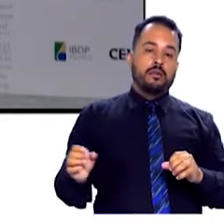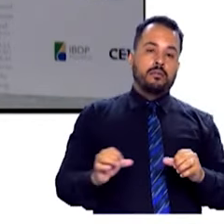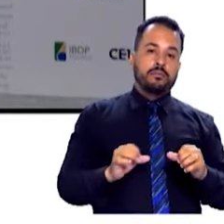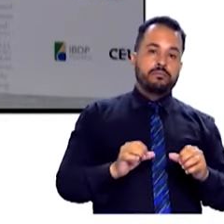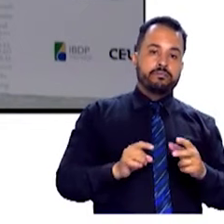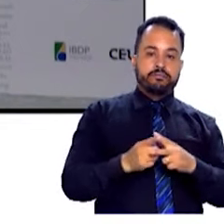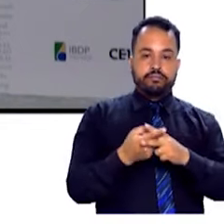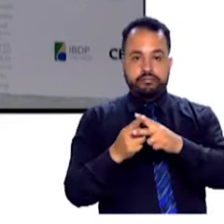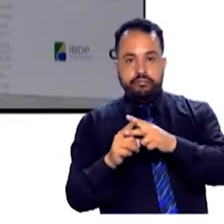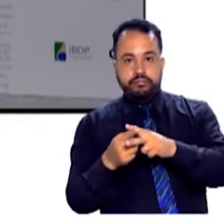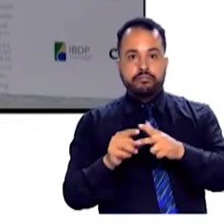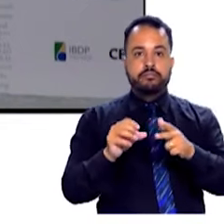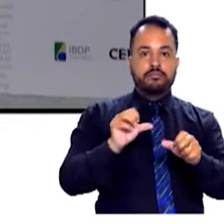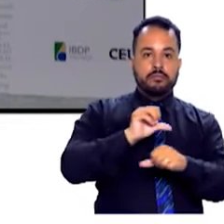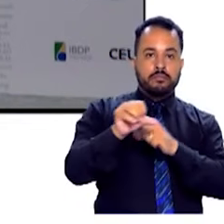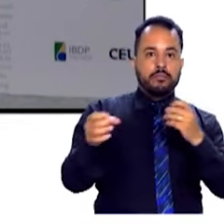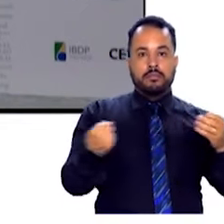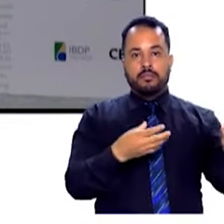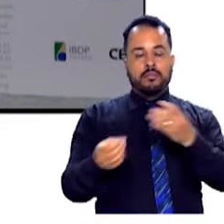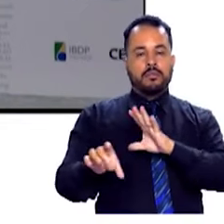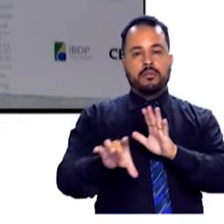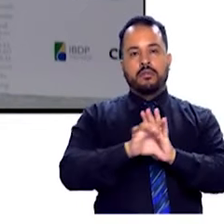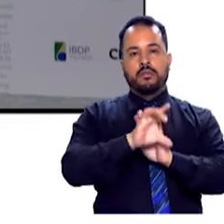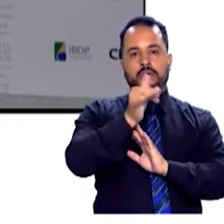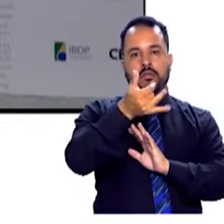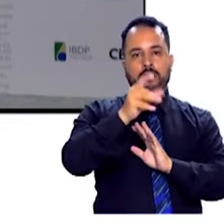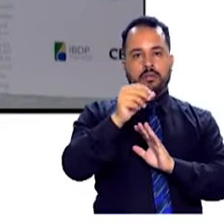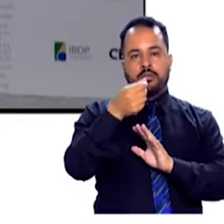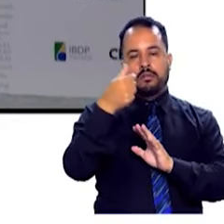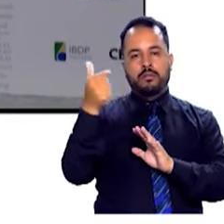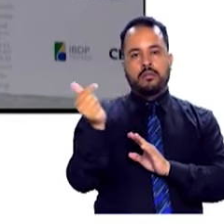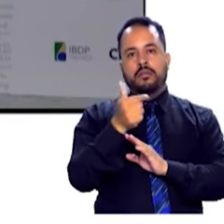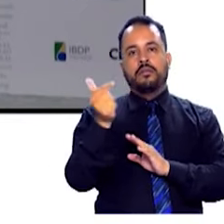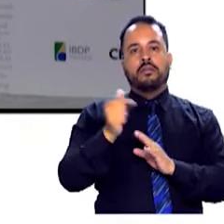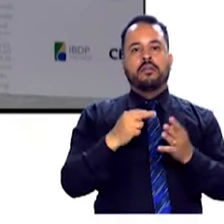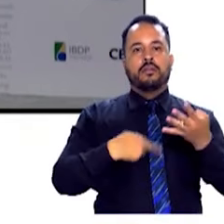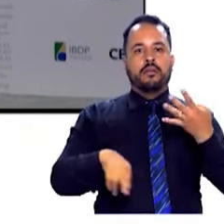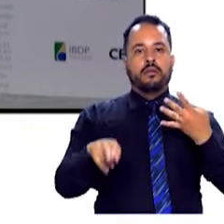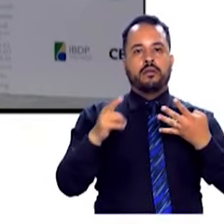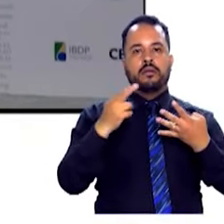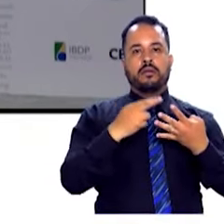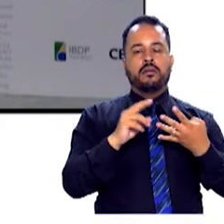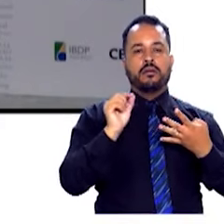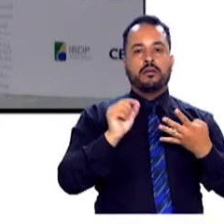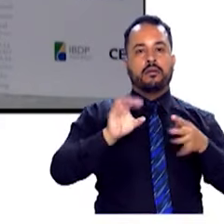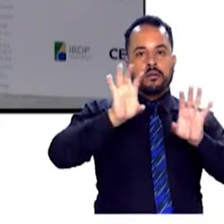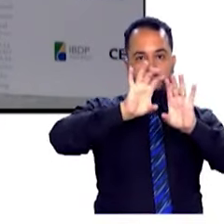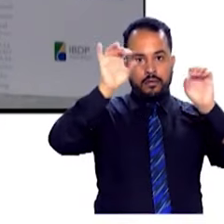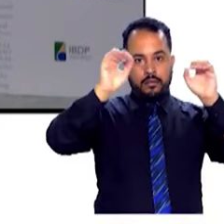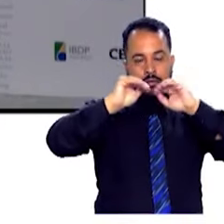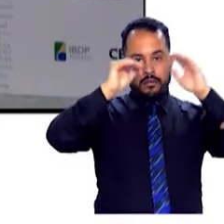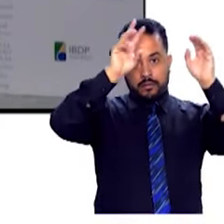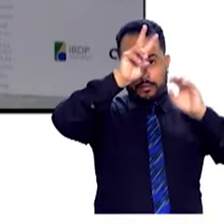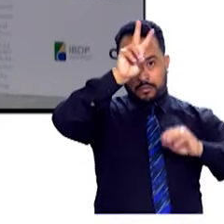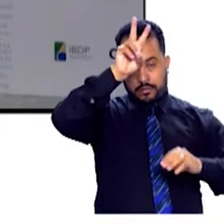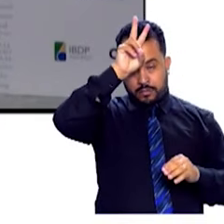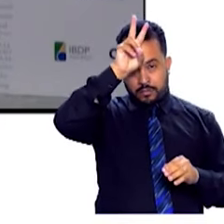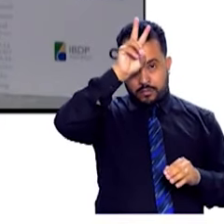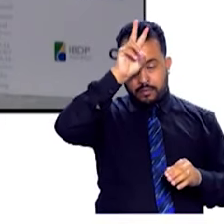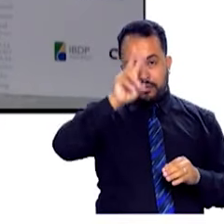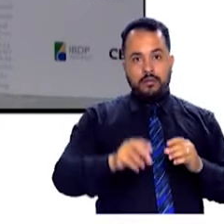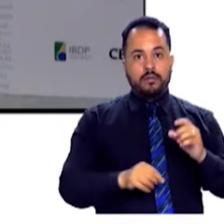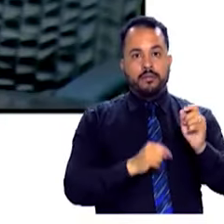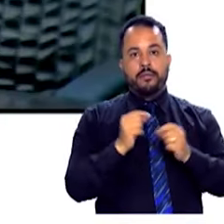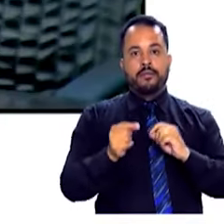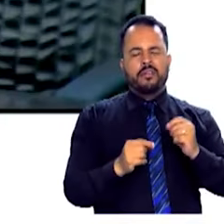31591 de 2022 e nesse recurso de cassação a a suprema corte Perona não dispõe propriamente de um filtro de relevância